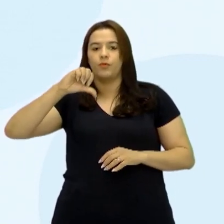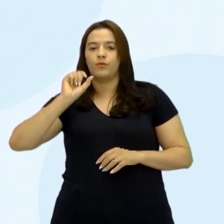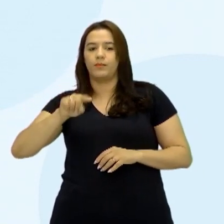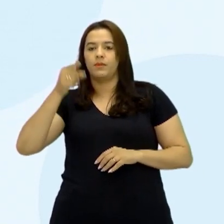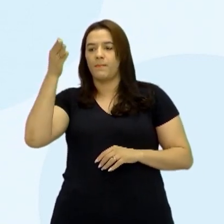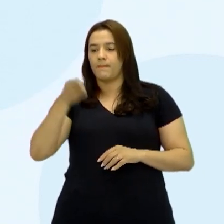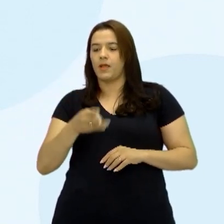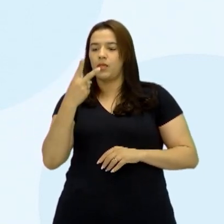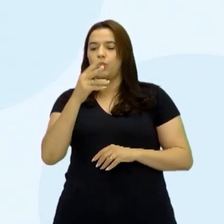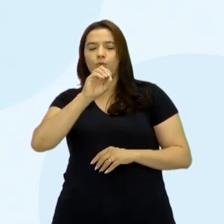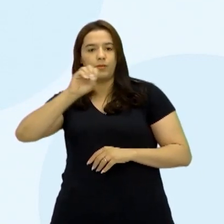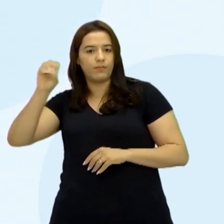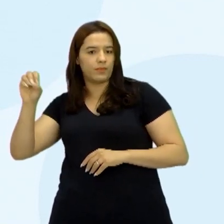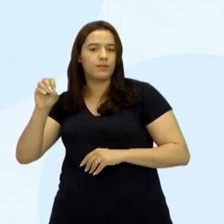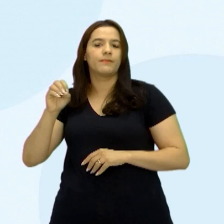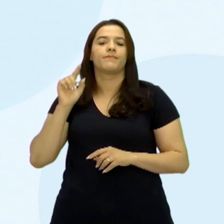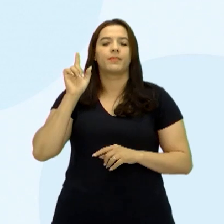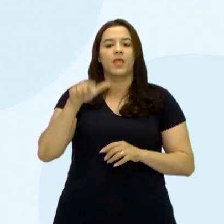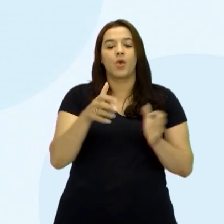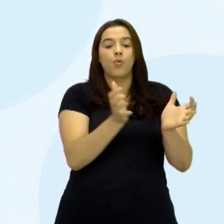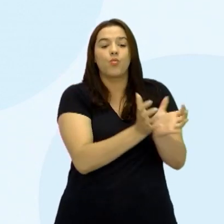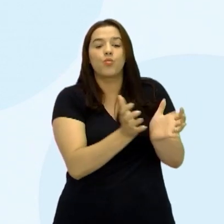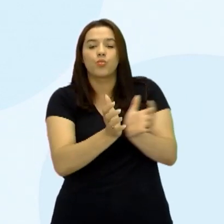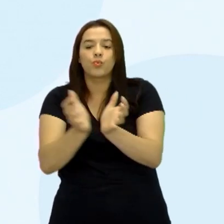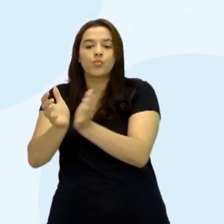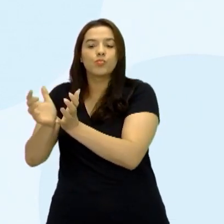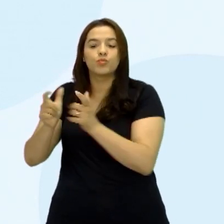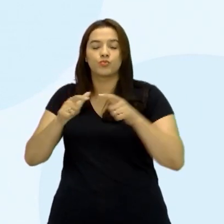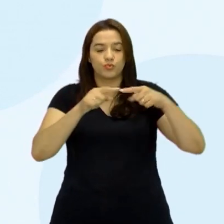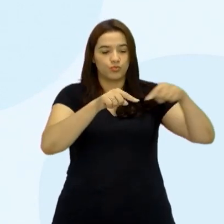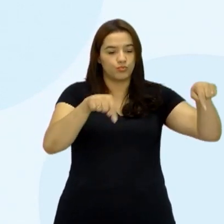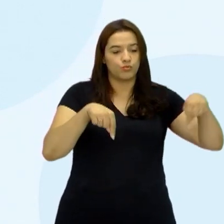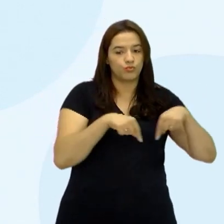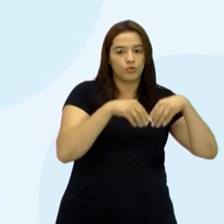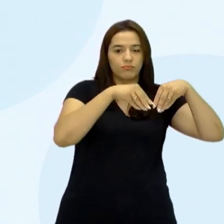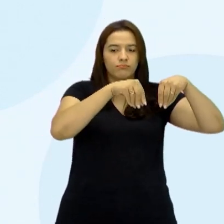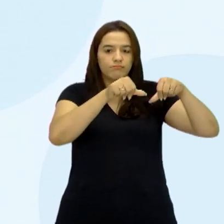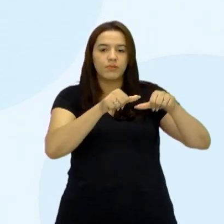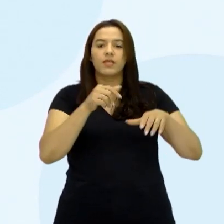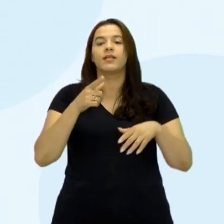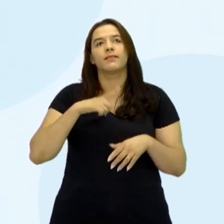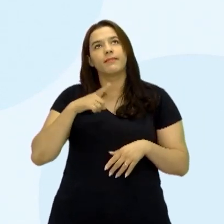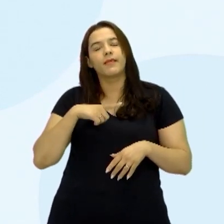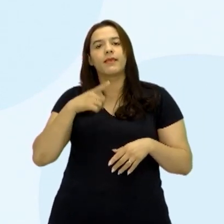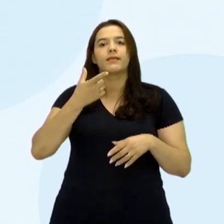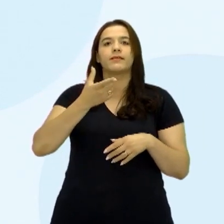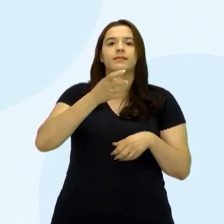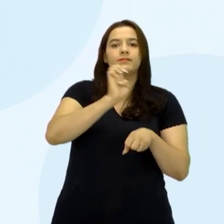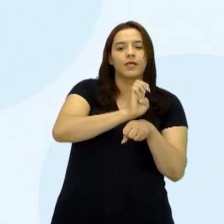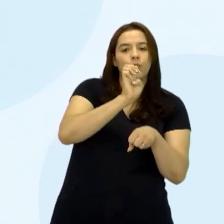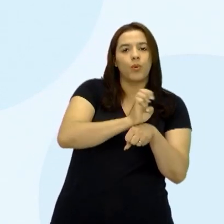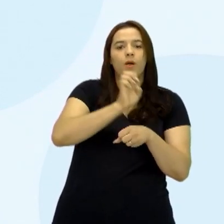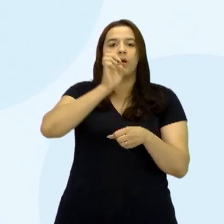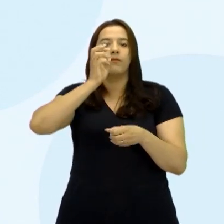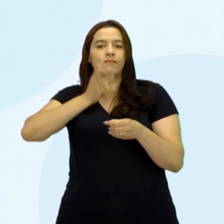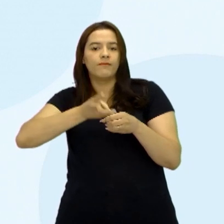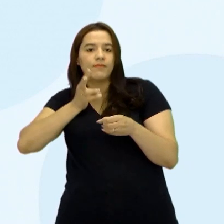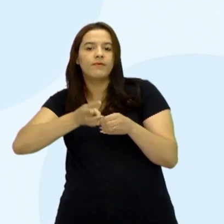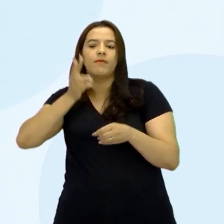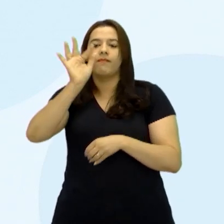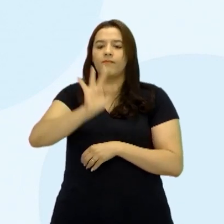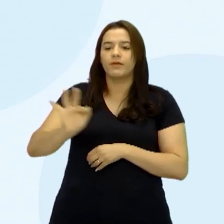9.985/2000, é o conjunto de unidades de conservação federais, estaduais e municipais, é composto aí por